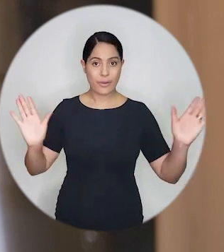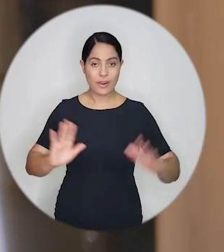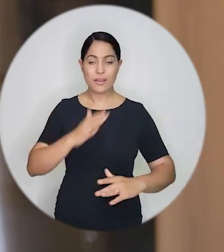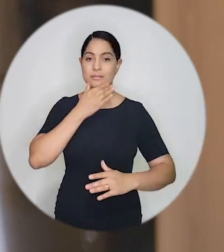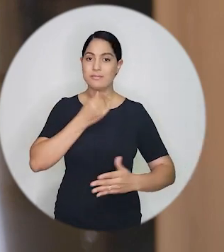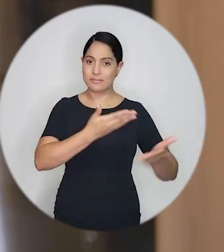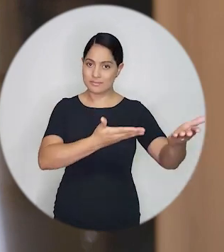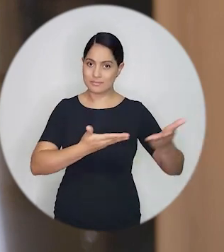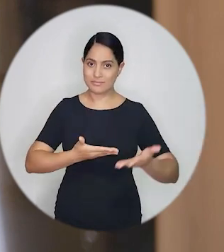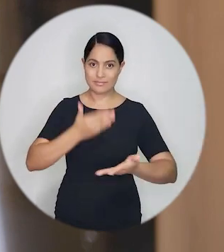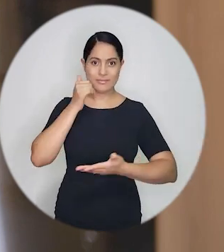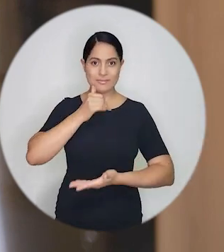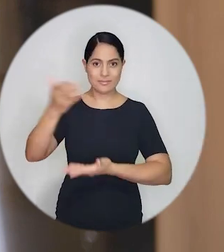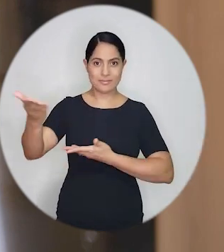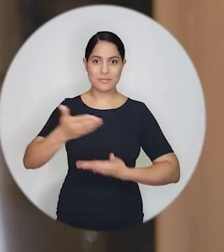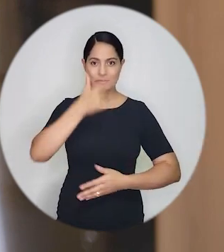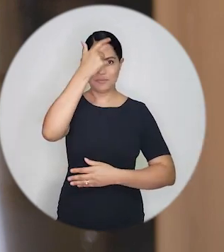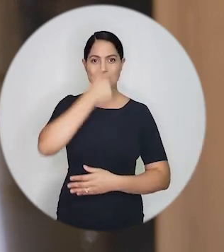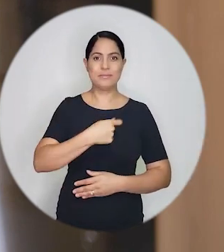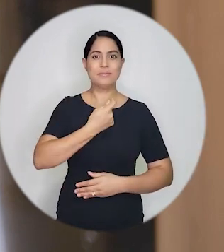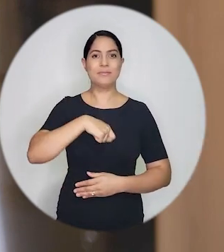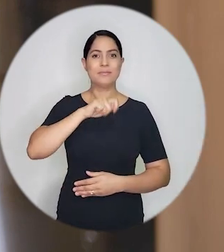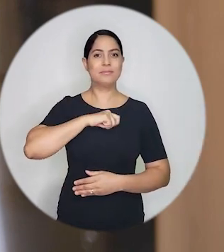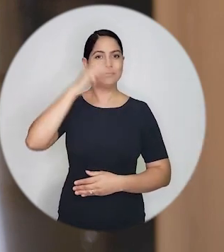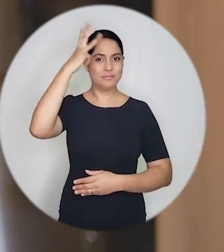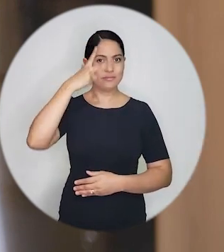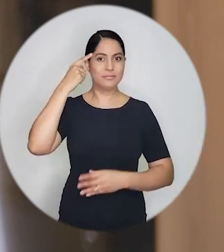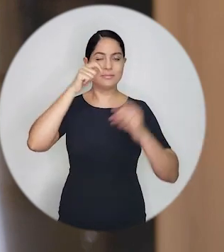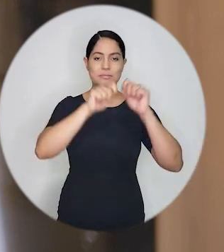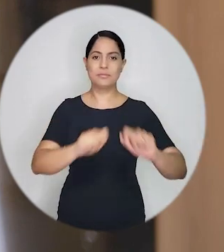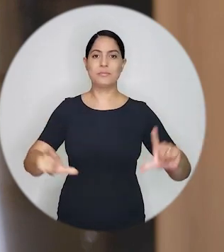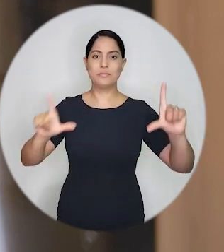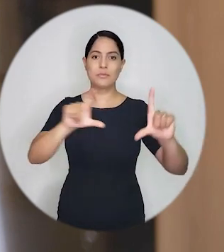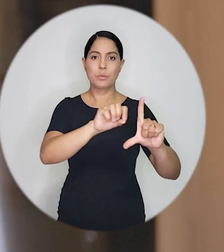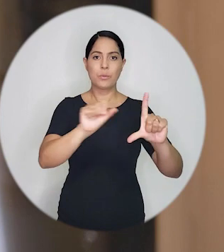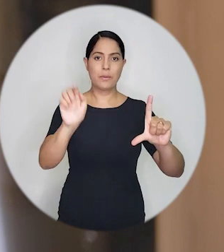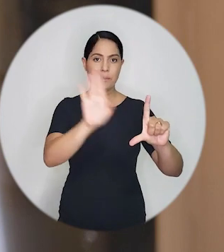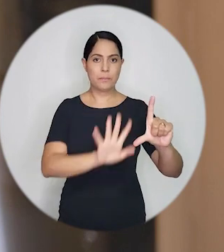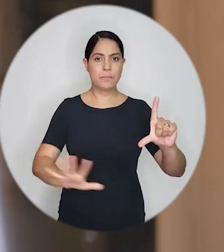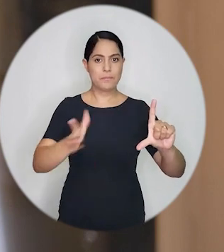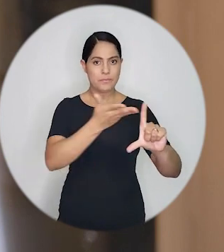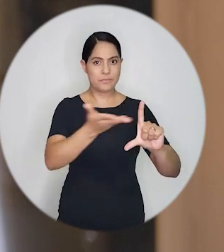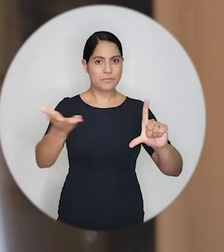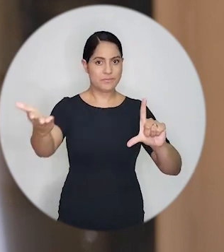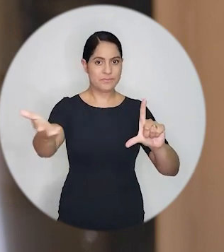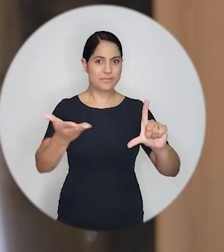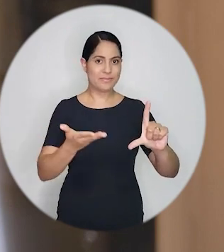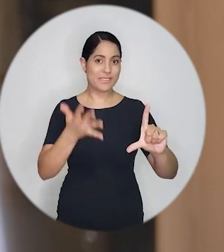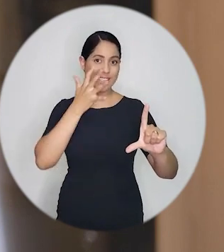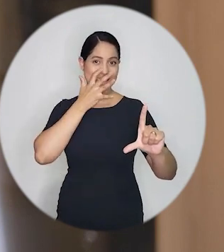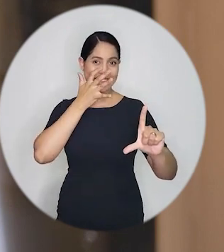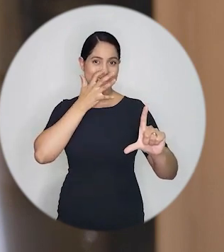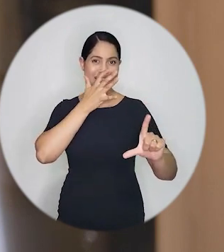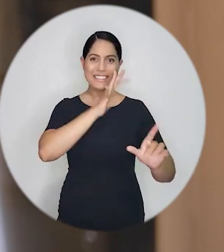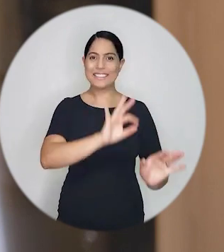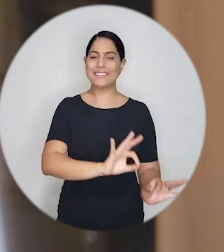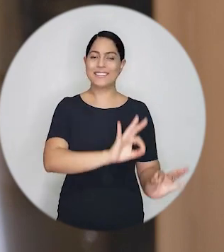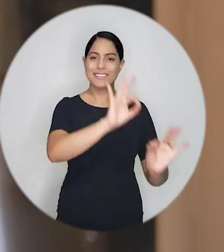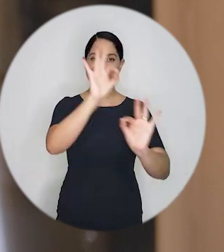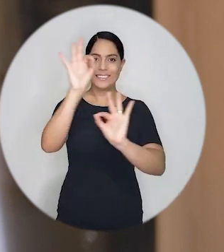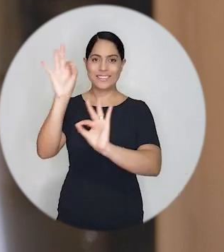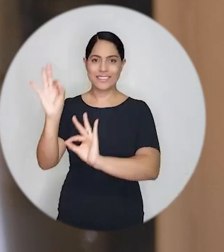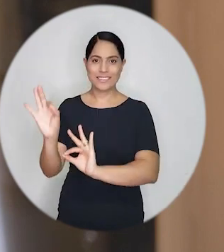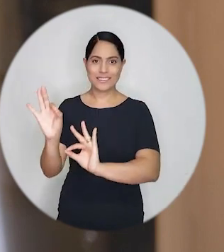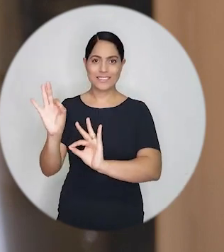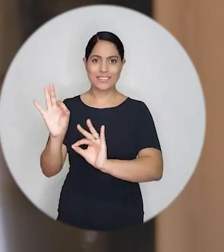Olá, seja bem-vindo, seja bem-vinda. Eu sou Mariana Xavier e esse é o programa OAB Nacional. A partir de agora, você é o nosso convidado.